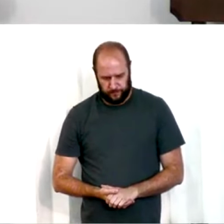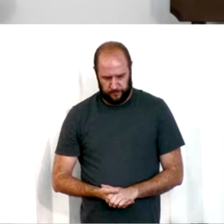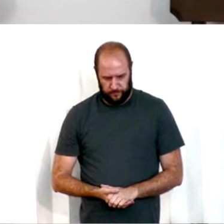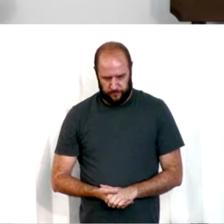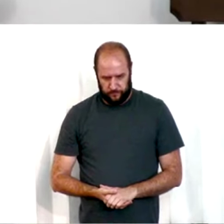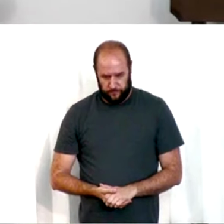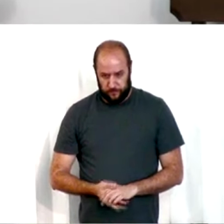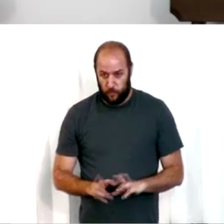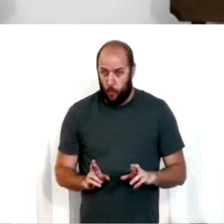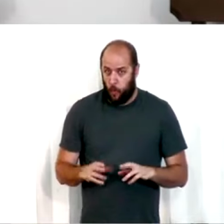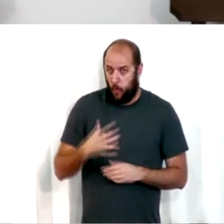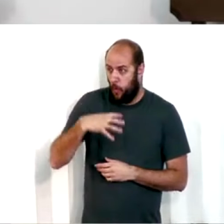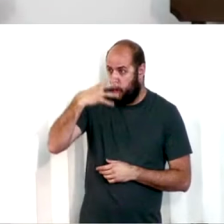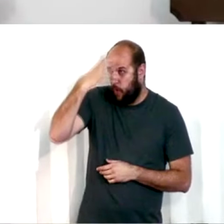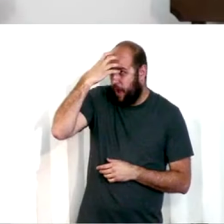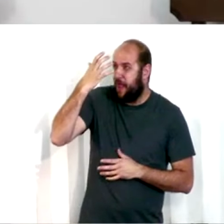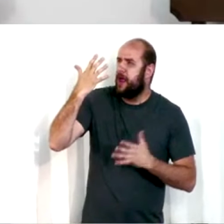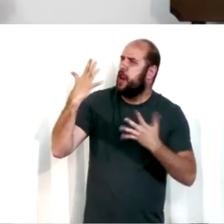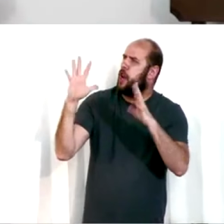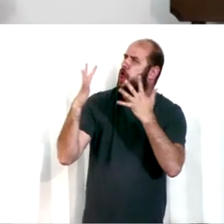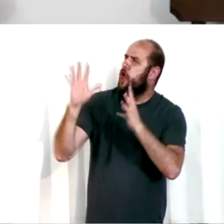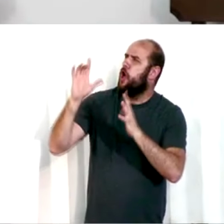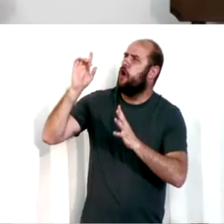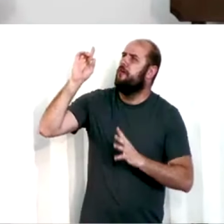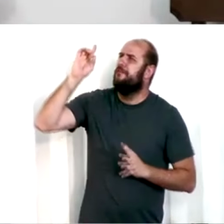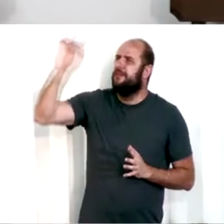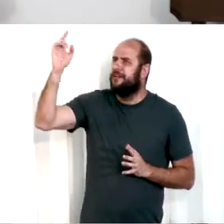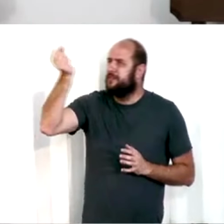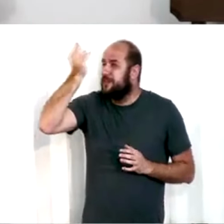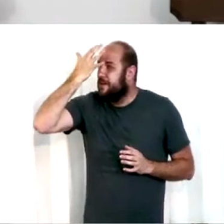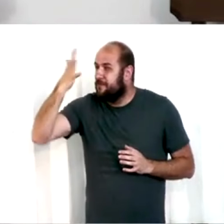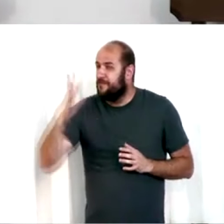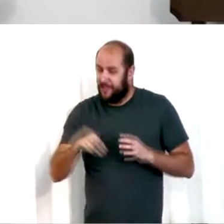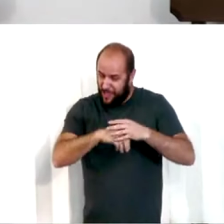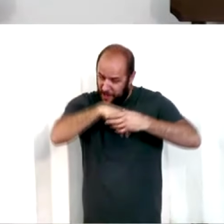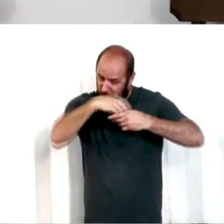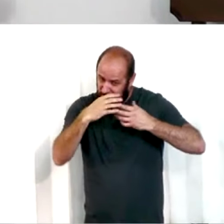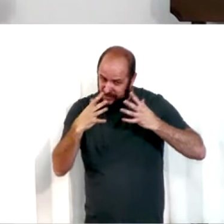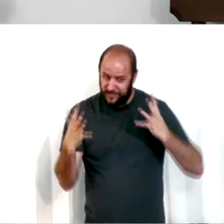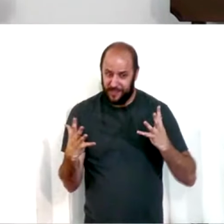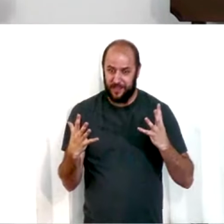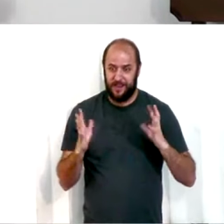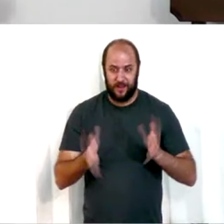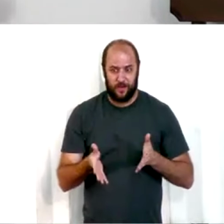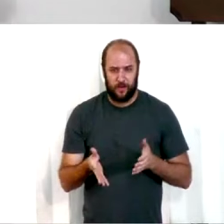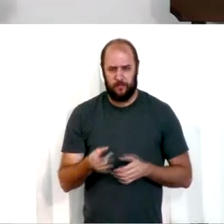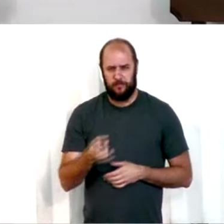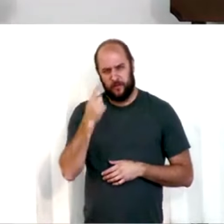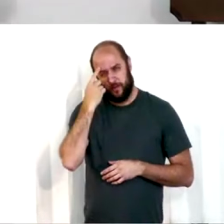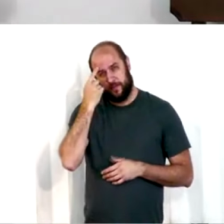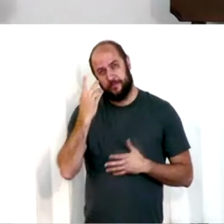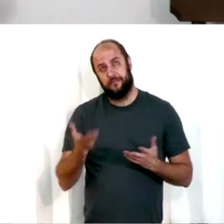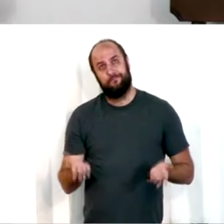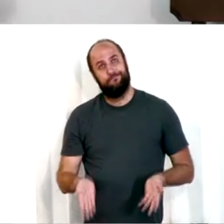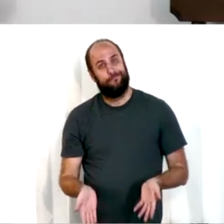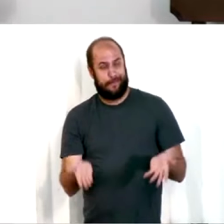E o rei Nabucodonosor louva ao Deus do céu que revela mistérios e que revelou este mistério a Daniel. E você pode pensar, pronto, está